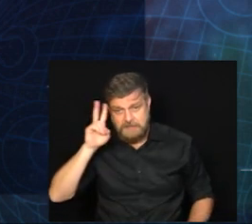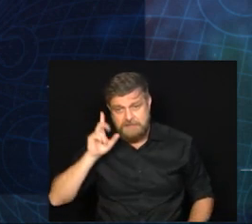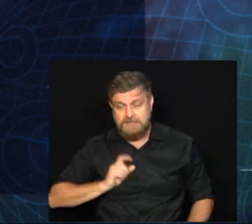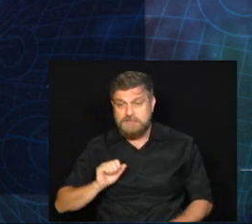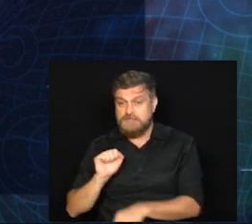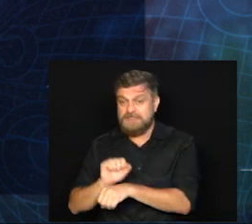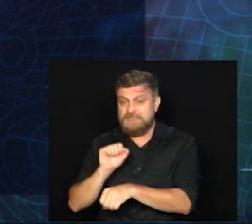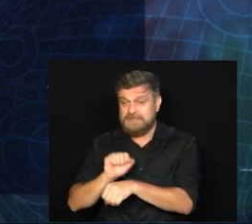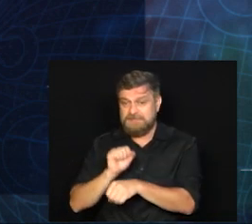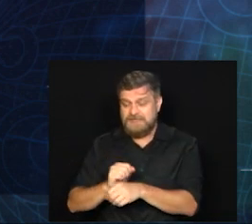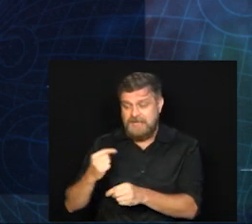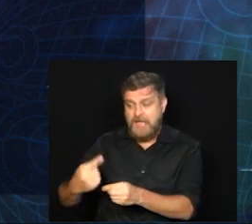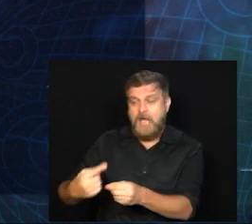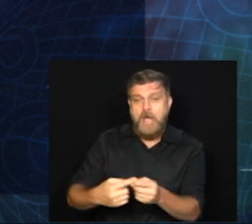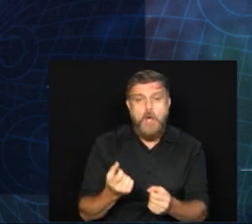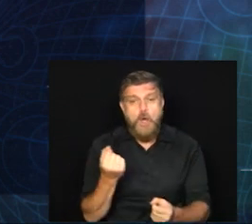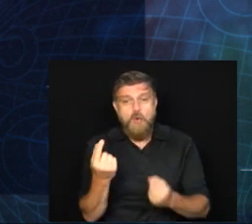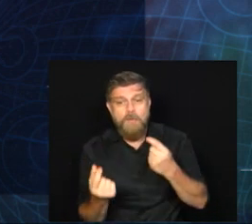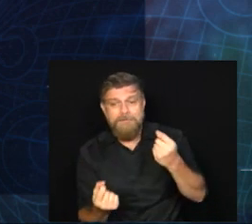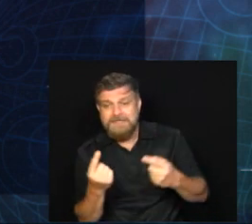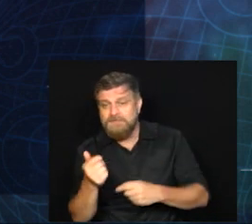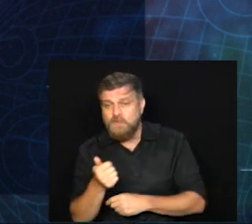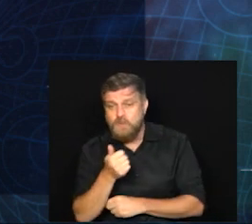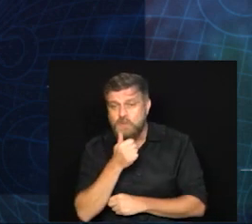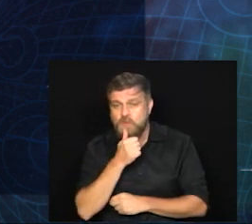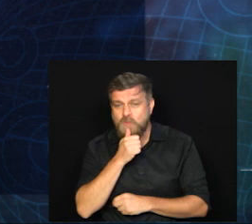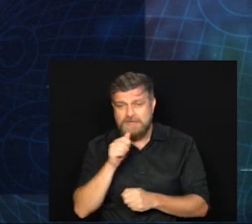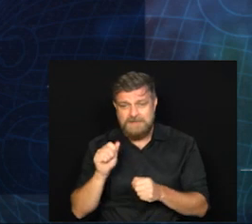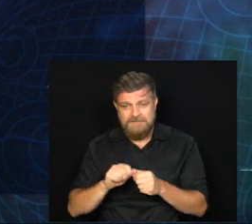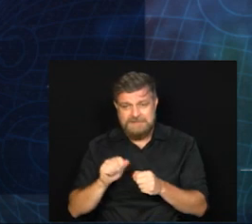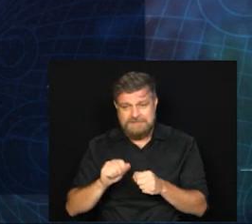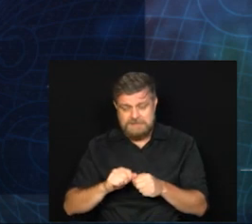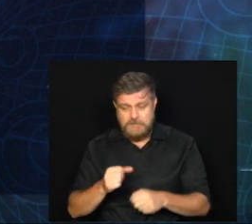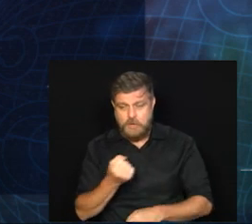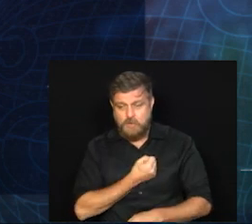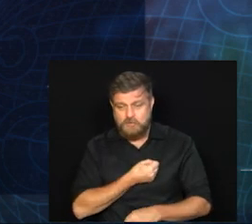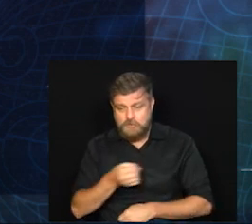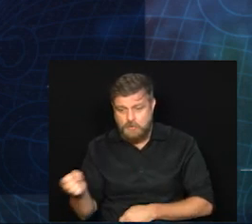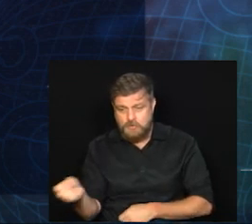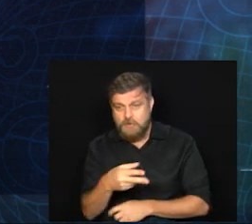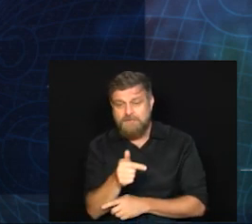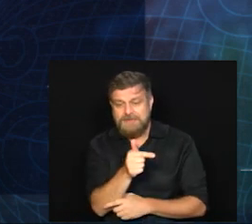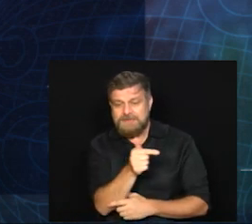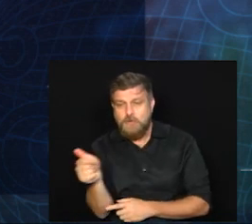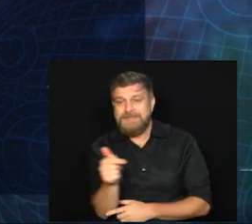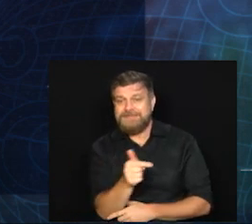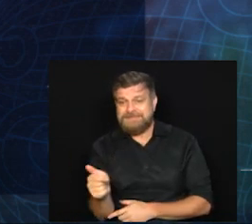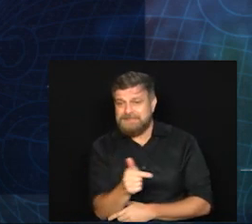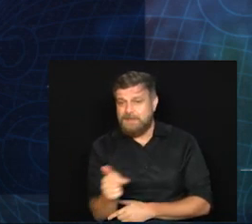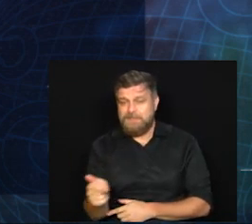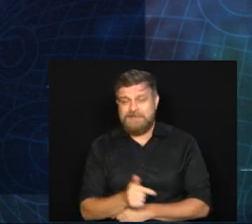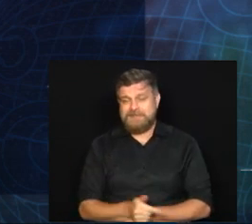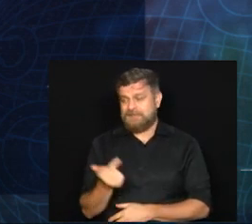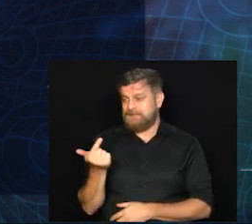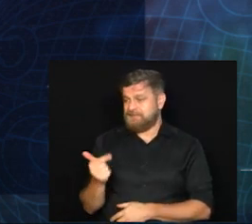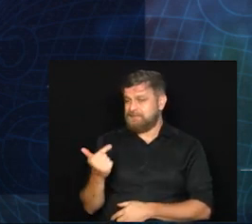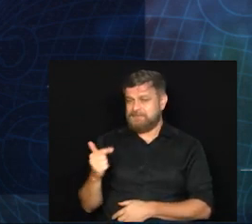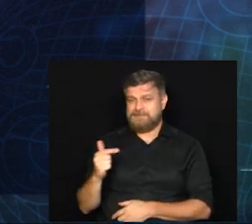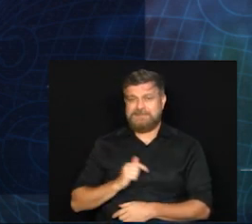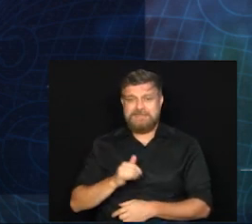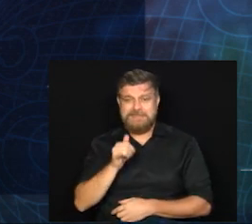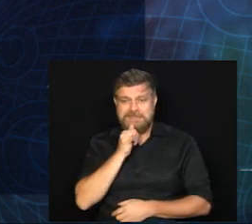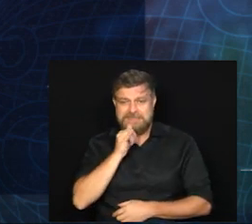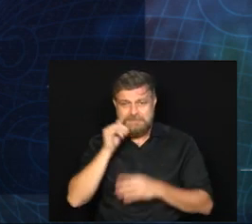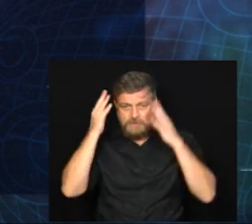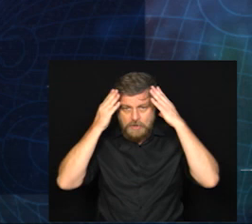aguarda, tem alguns municípios da RMC que fazem assim atualizações semanais e nós não temos atualização, por exemplo, Olambra